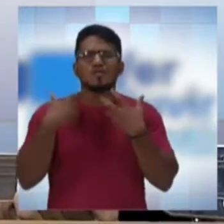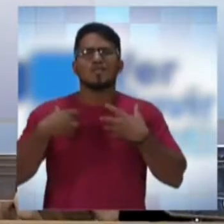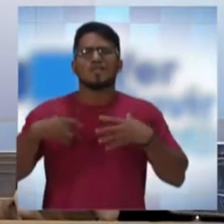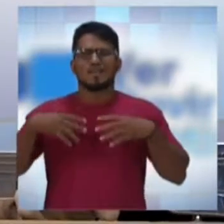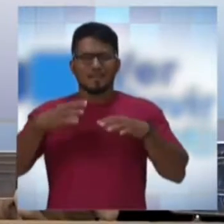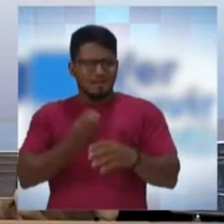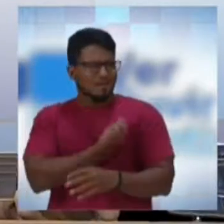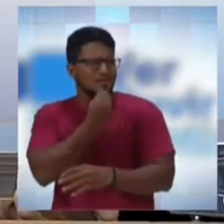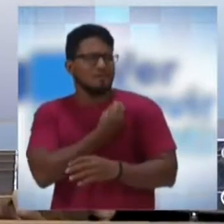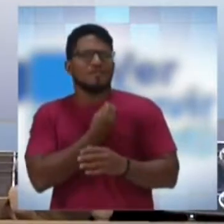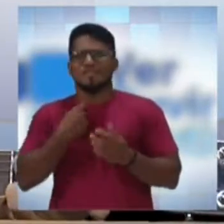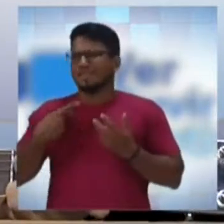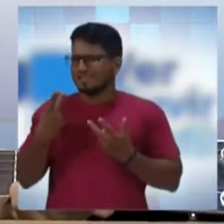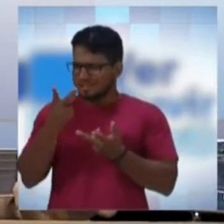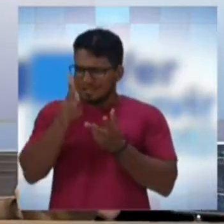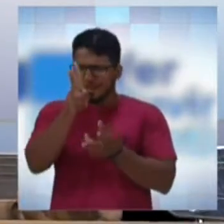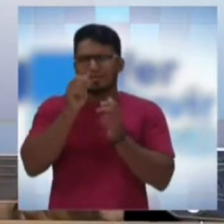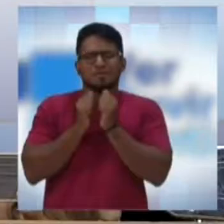Da vida pra te